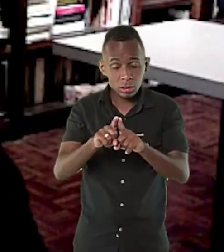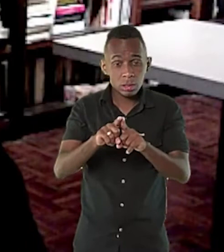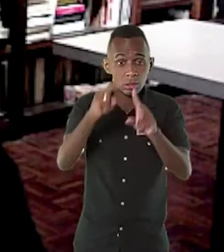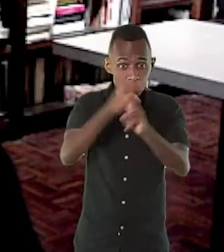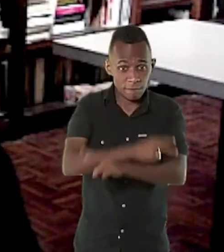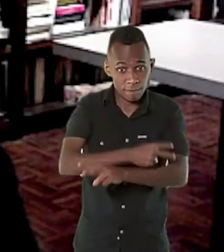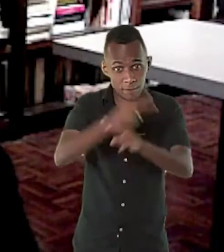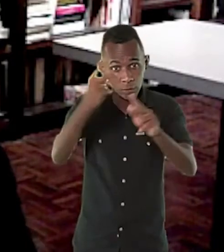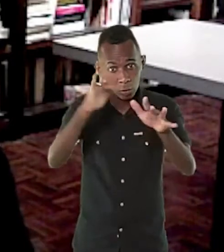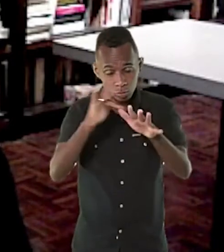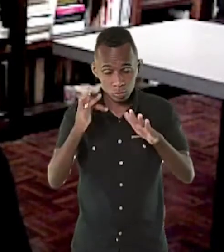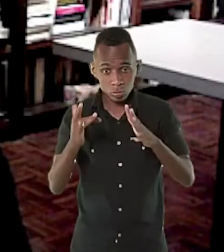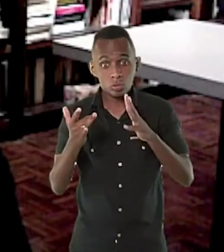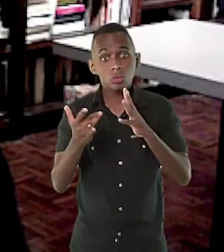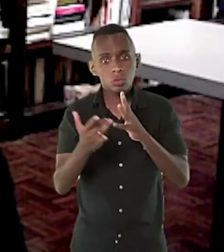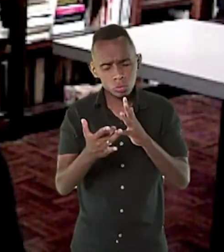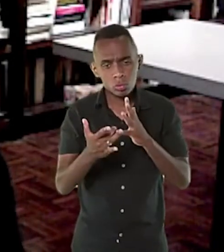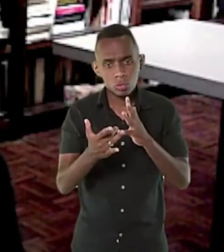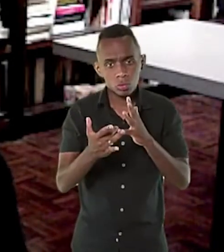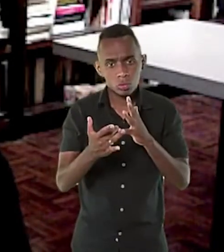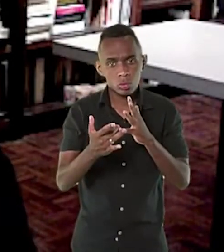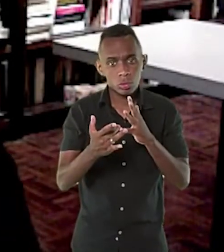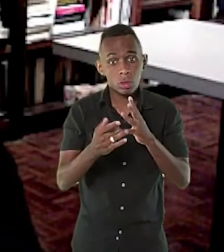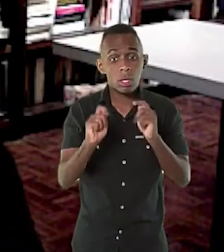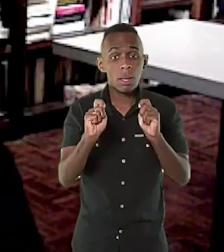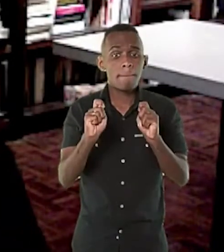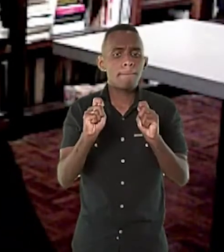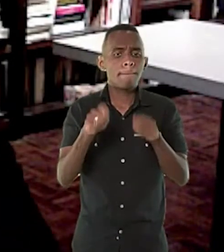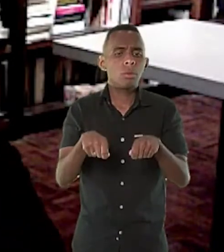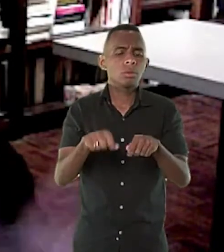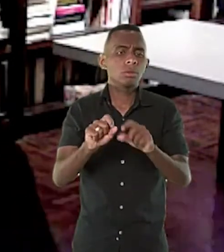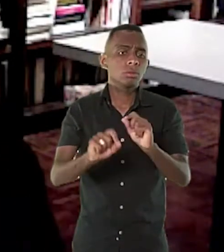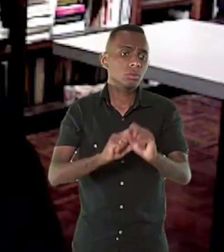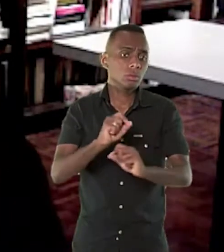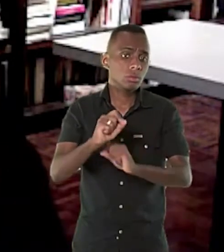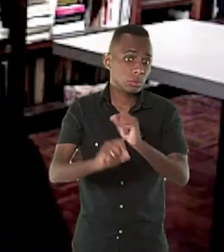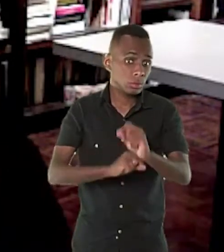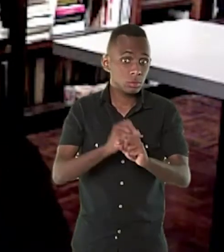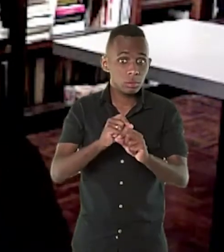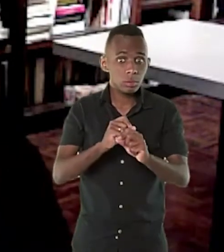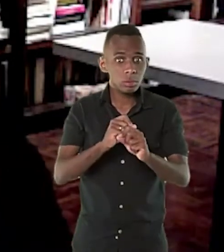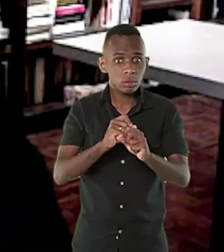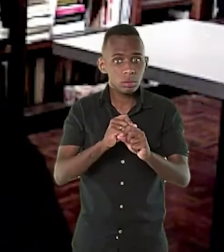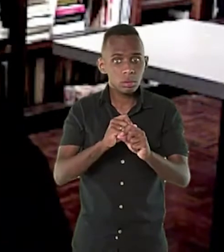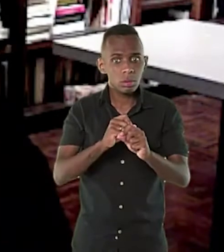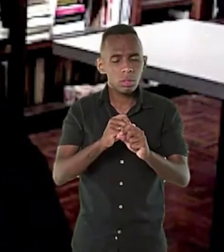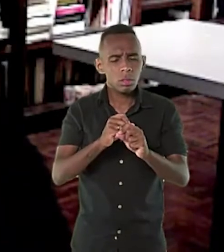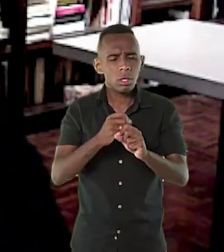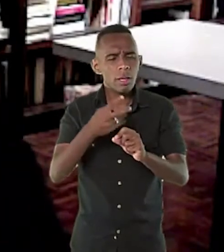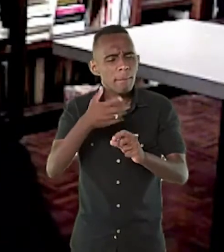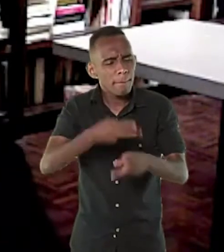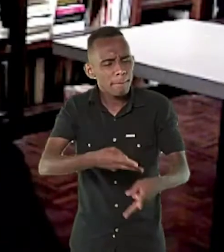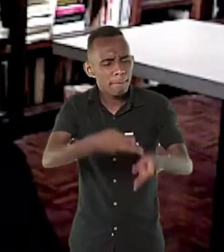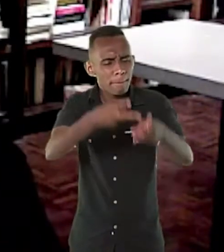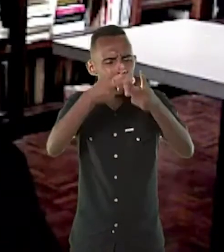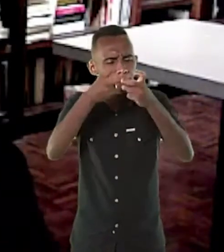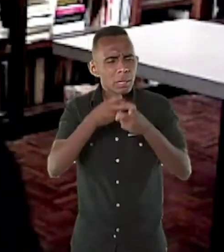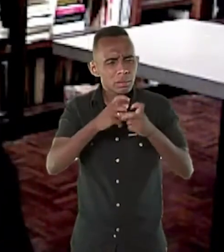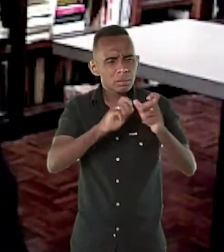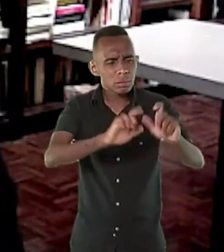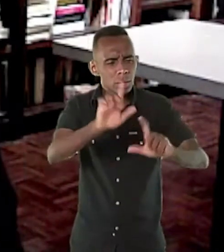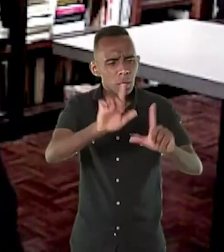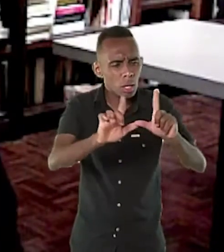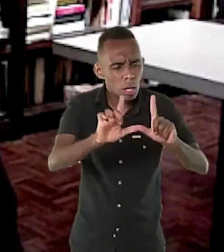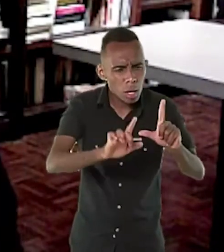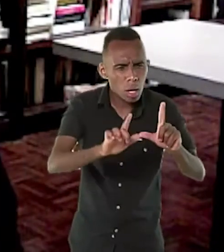rede, eles permitem uma ocupação da tela e da imagem por